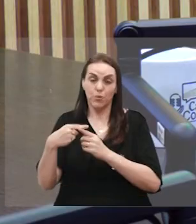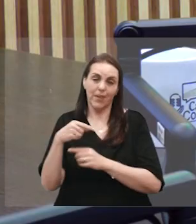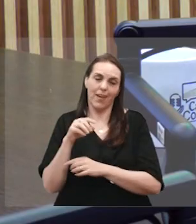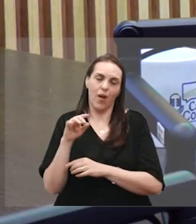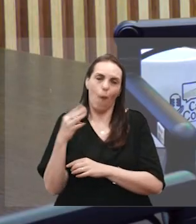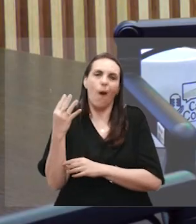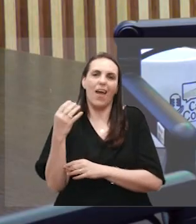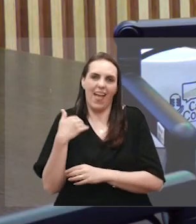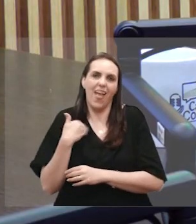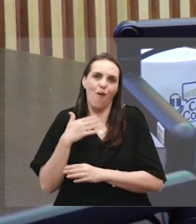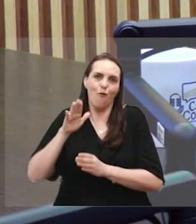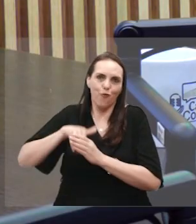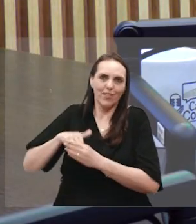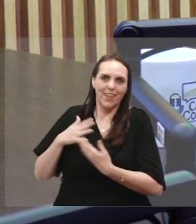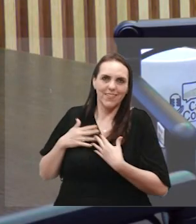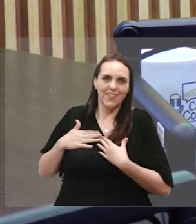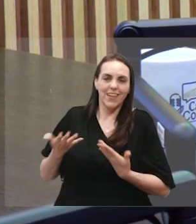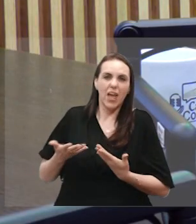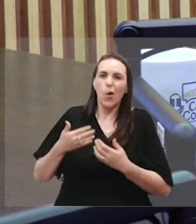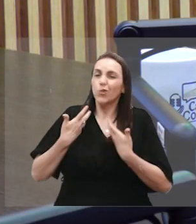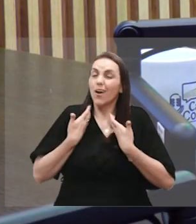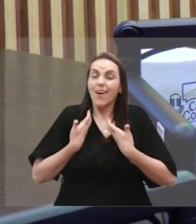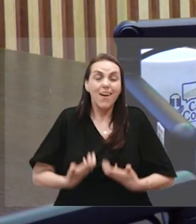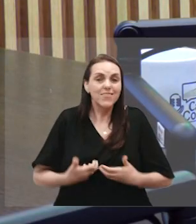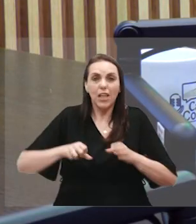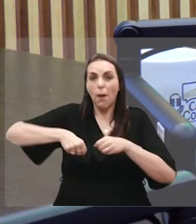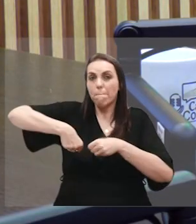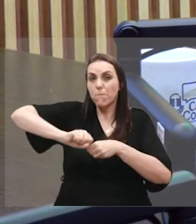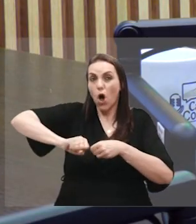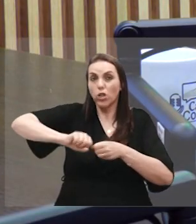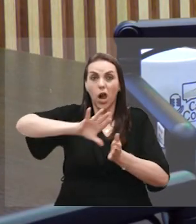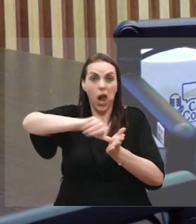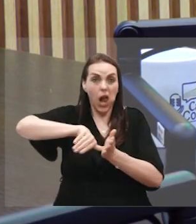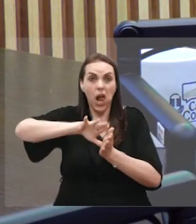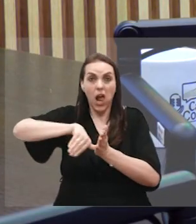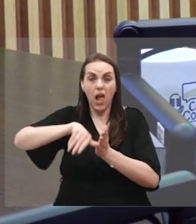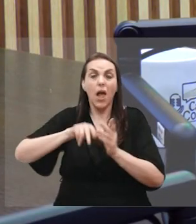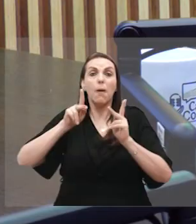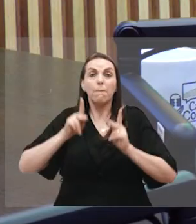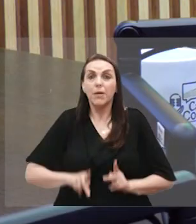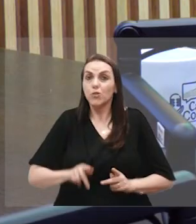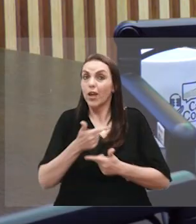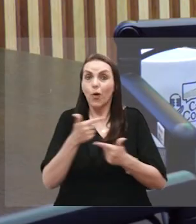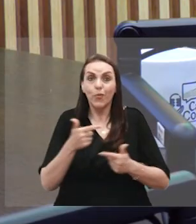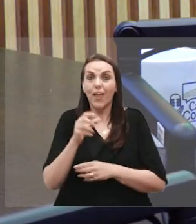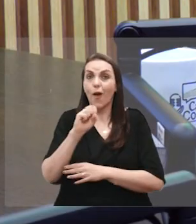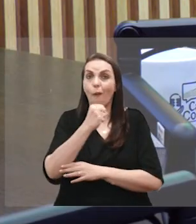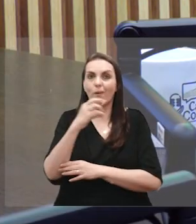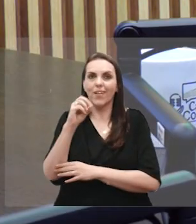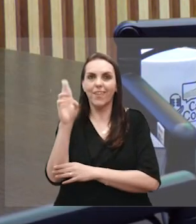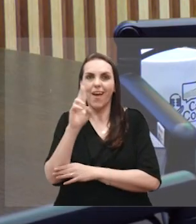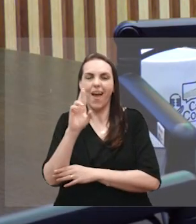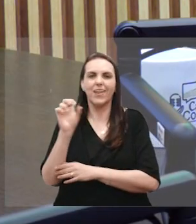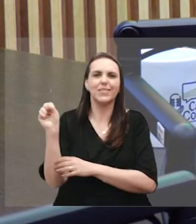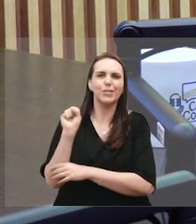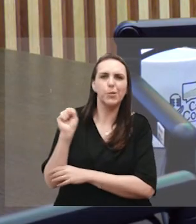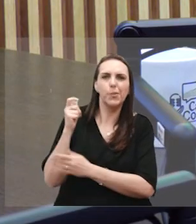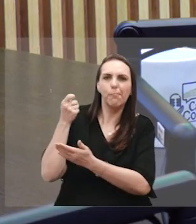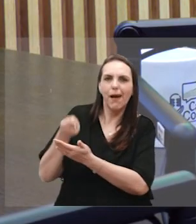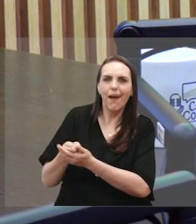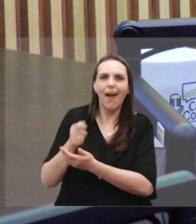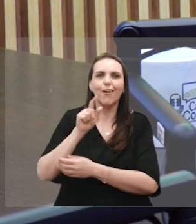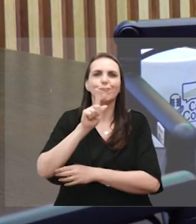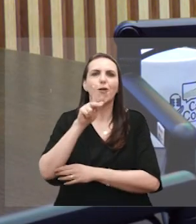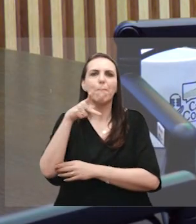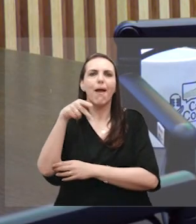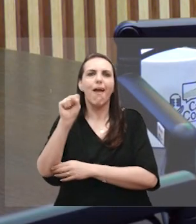mim e que estão de saco cheio de moto roubada. Eu tenho pessoas que não têm R$80 para pagar de um seguro ou de um localizador, de um